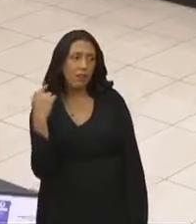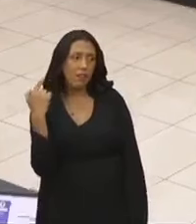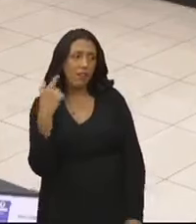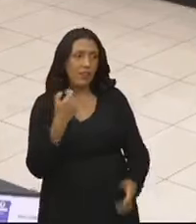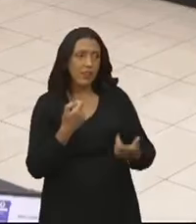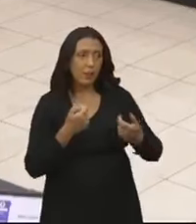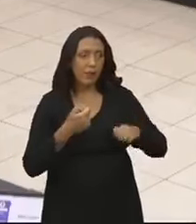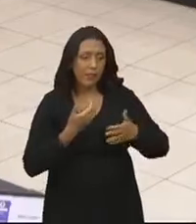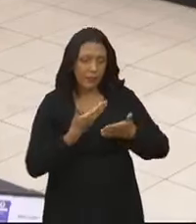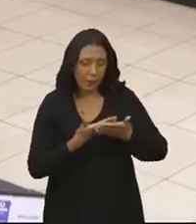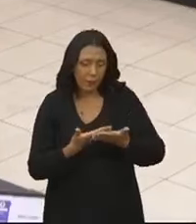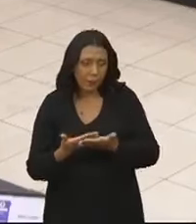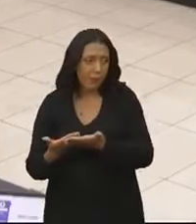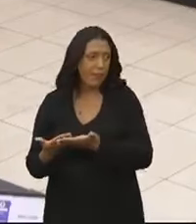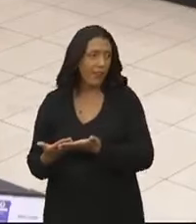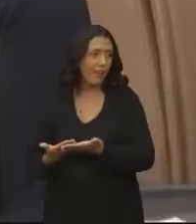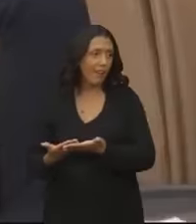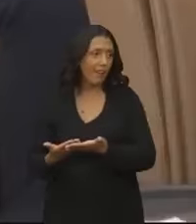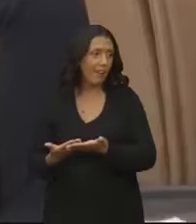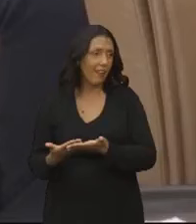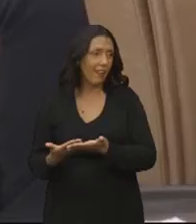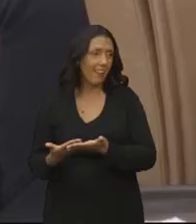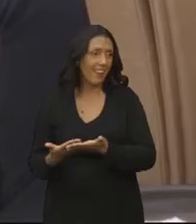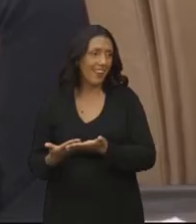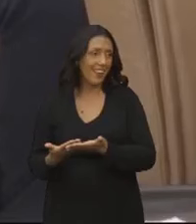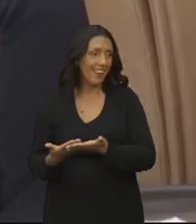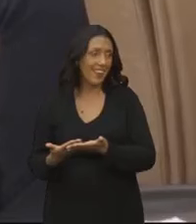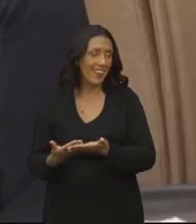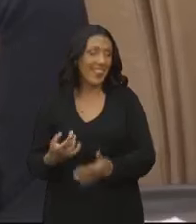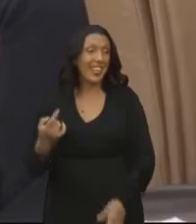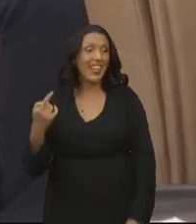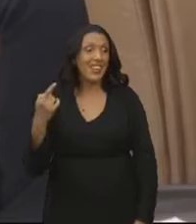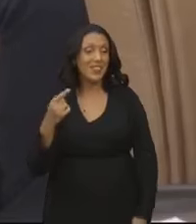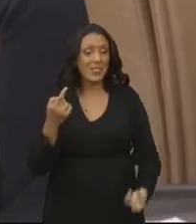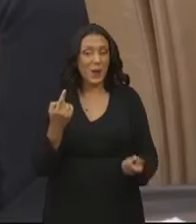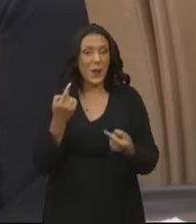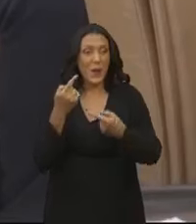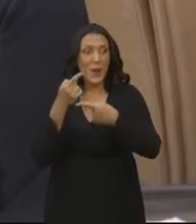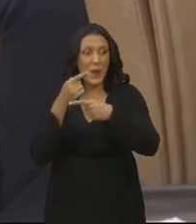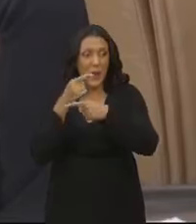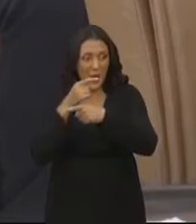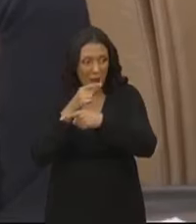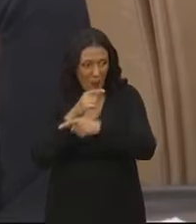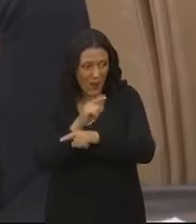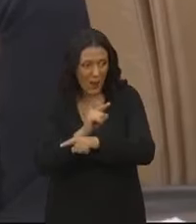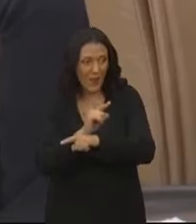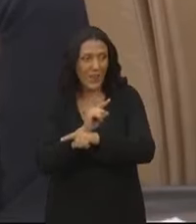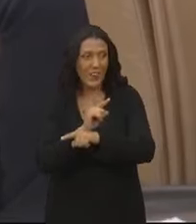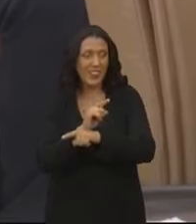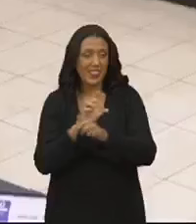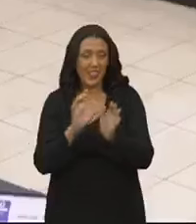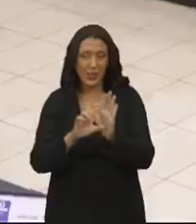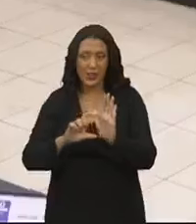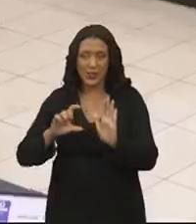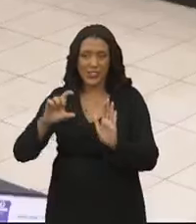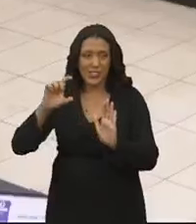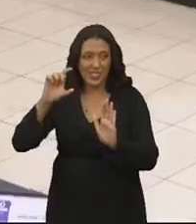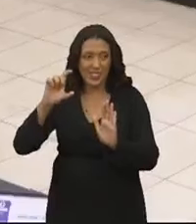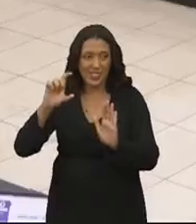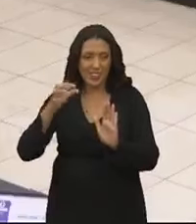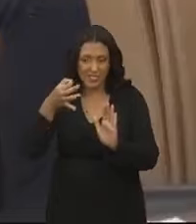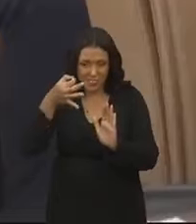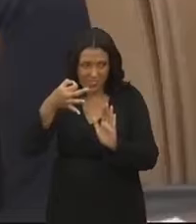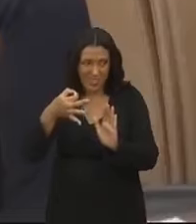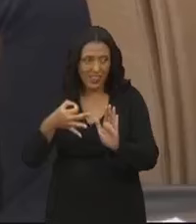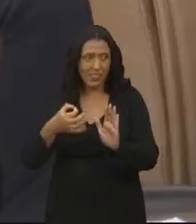porque 3 mandatos ainda não fizeram o senhor entender que quando você vota contrário ao destaque que você fez, você está votando contrário ao texto que foi destacado. Pelo amor de